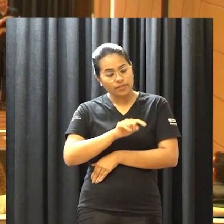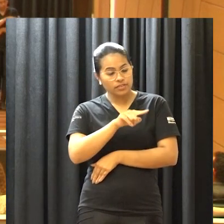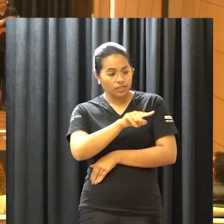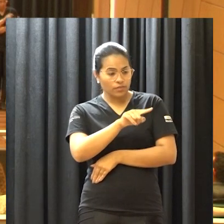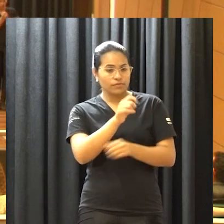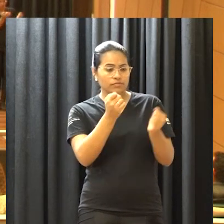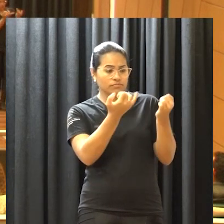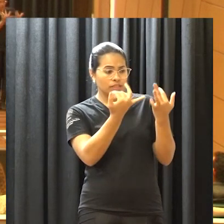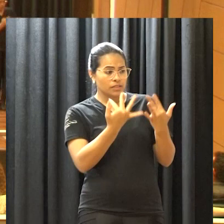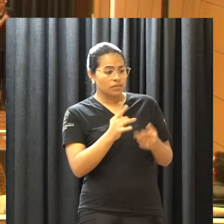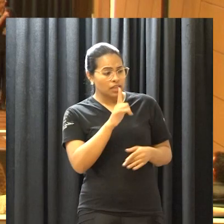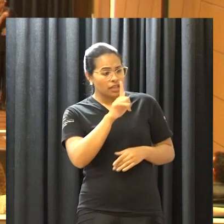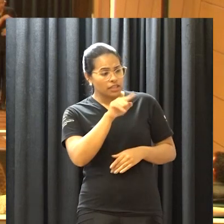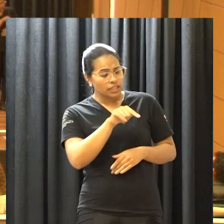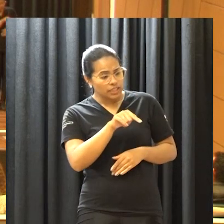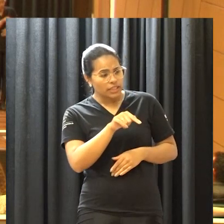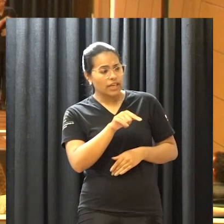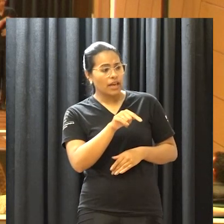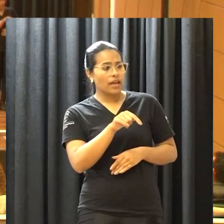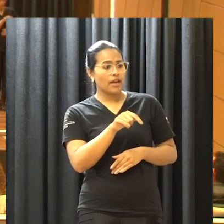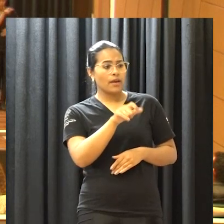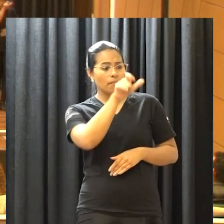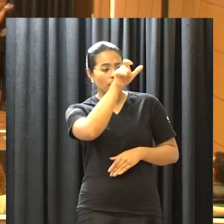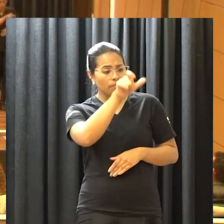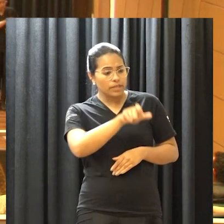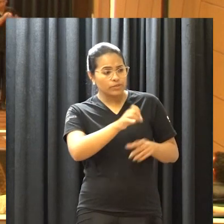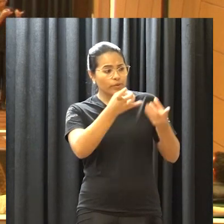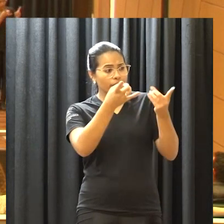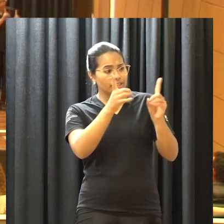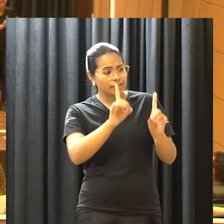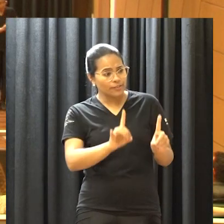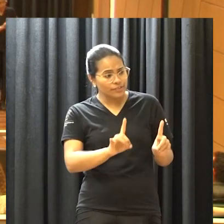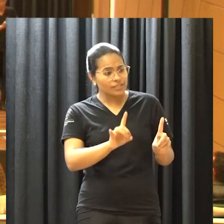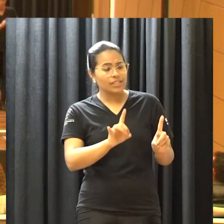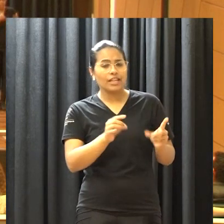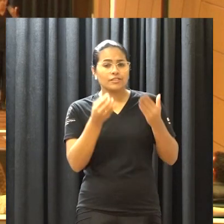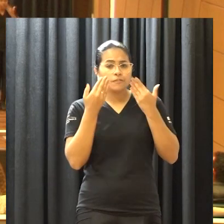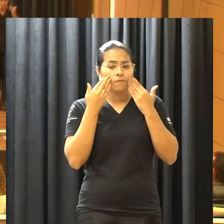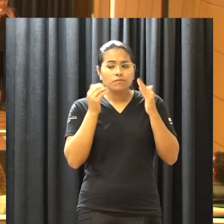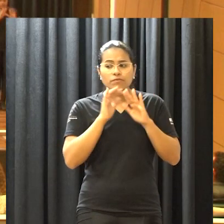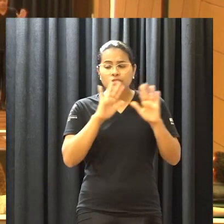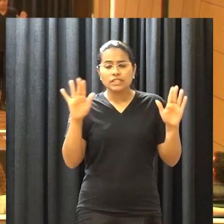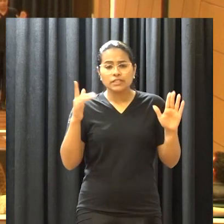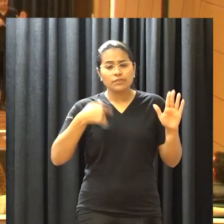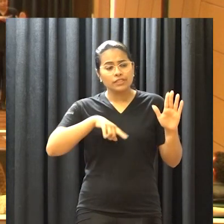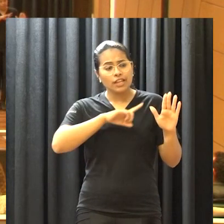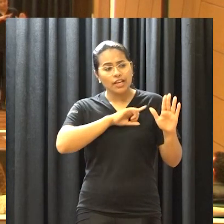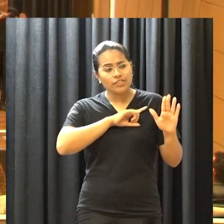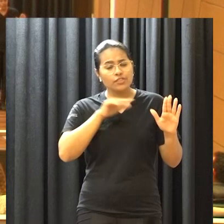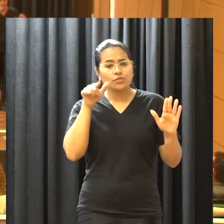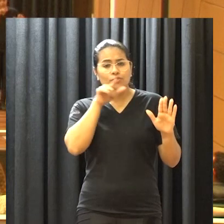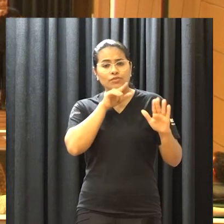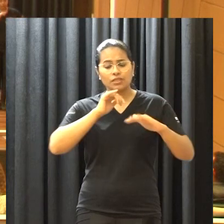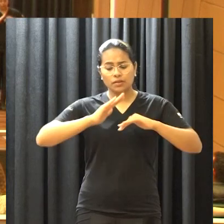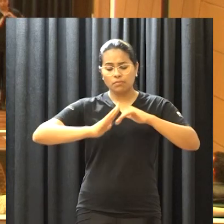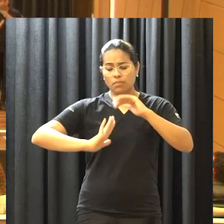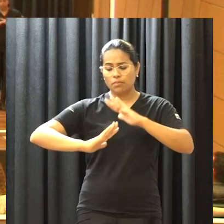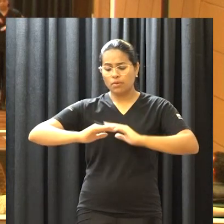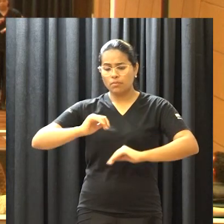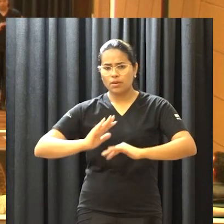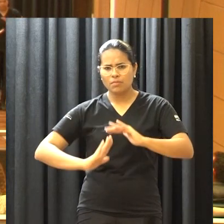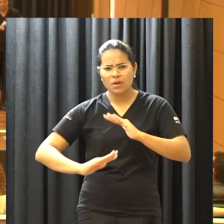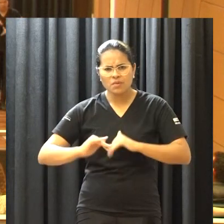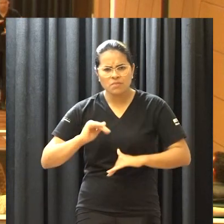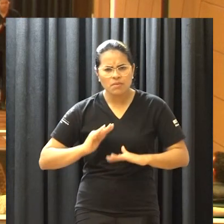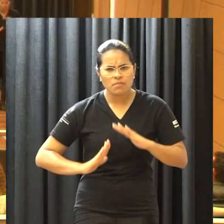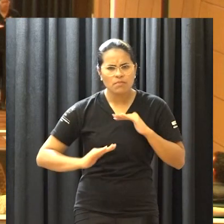deficiência invisível, que é muito importante a gente falar sobre isso, né? A gente desconstruir a ideia de que a deficiência é aquilo que a